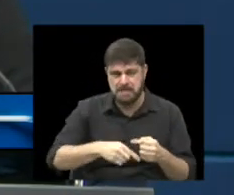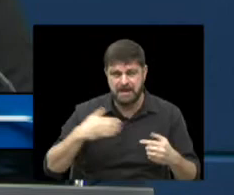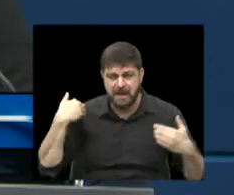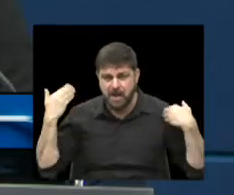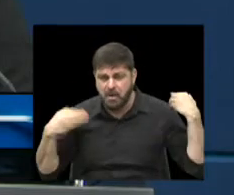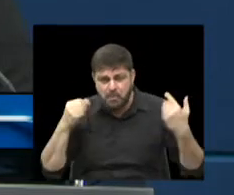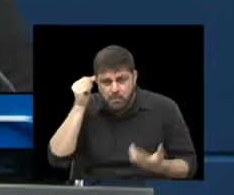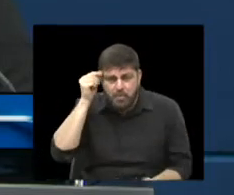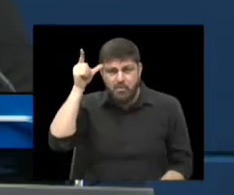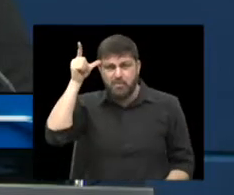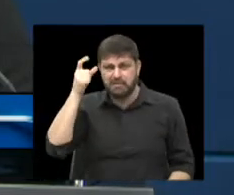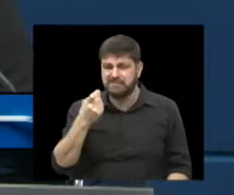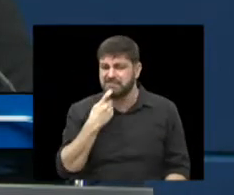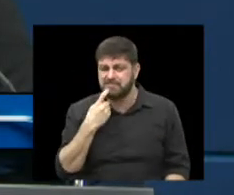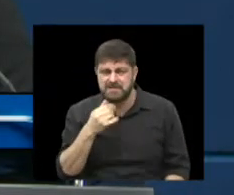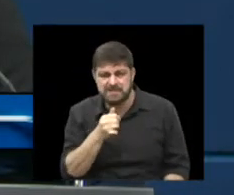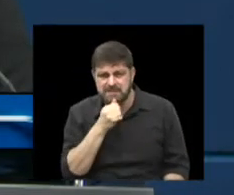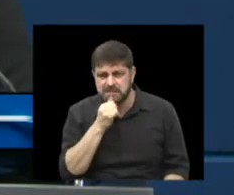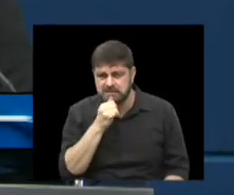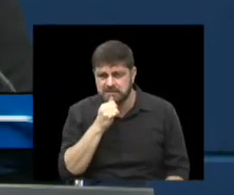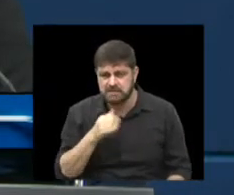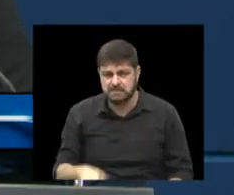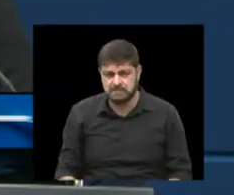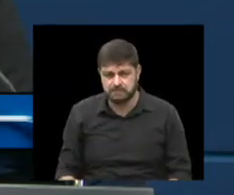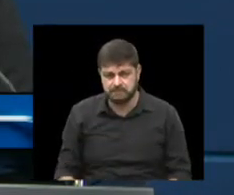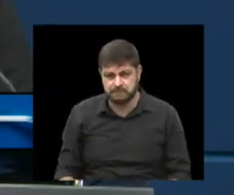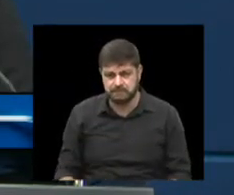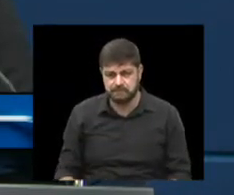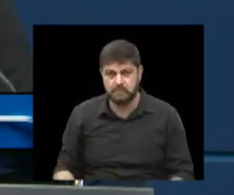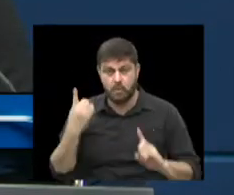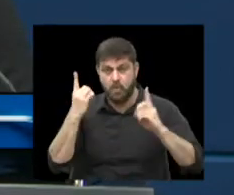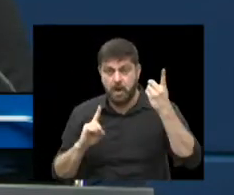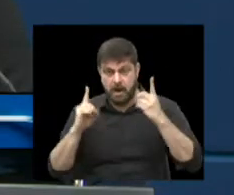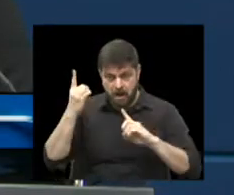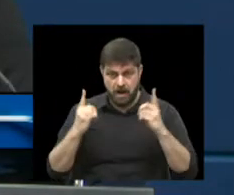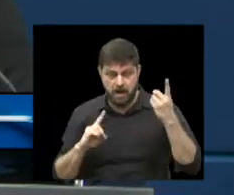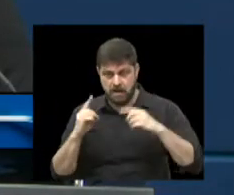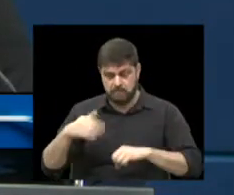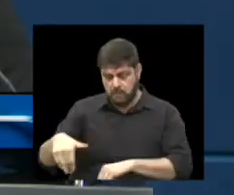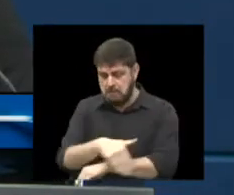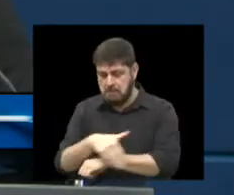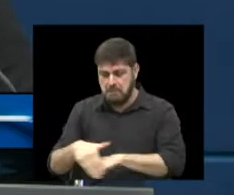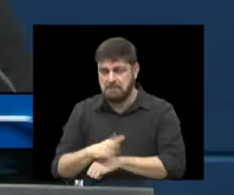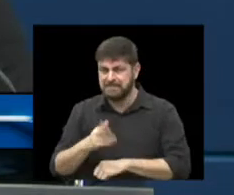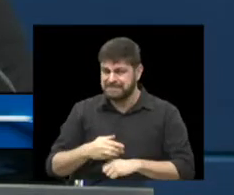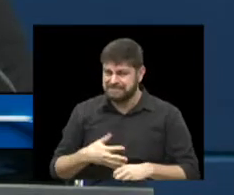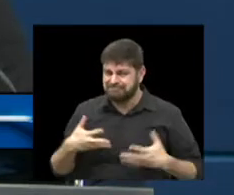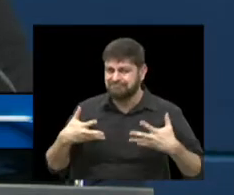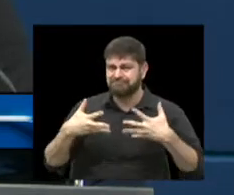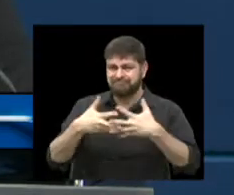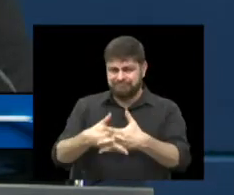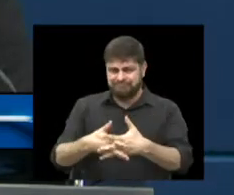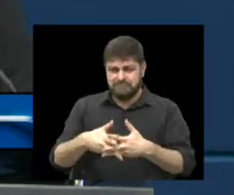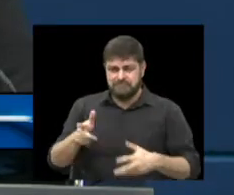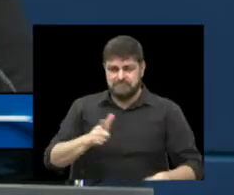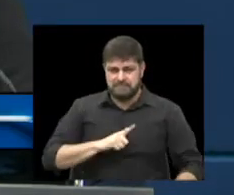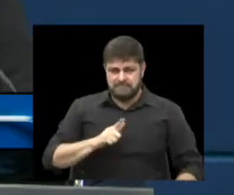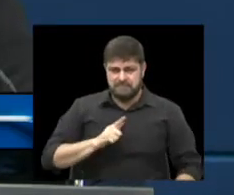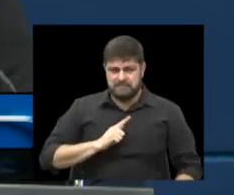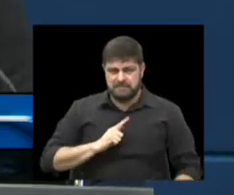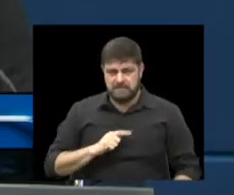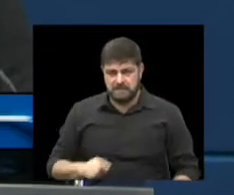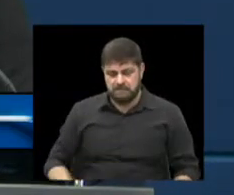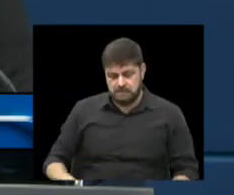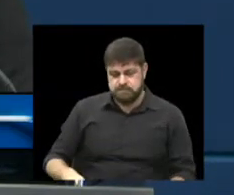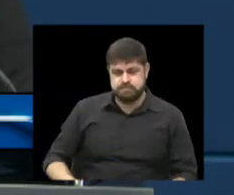de cultura, como, por exemplo, o processo do carnaval, que também foi bastante complicado, como o cancelamento da virada